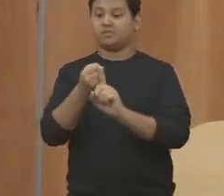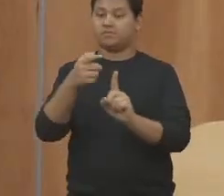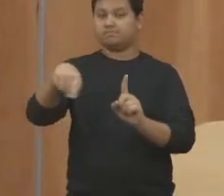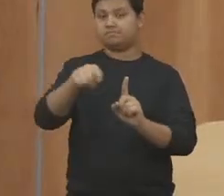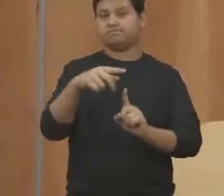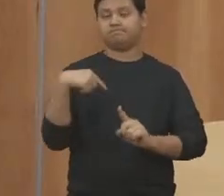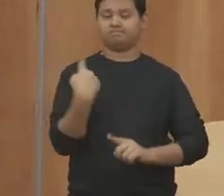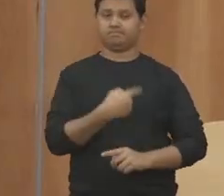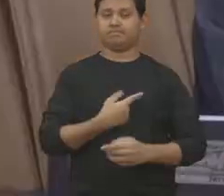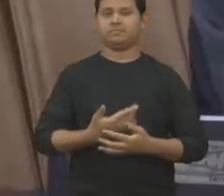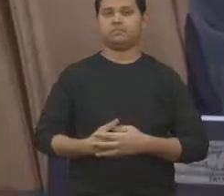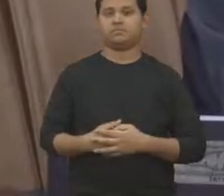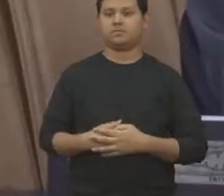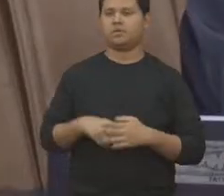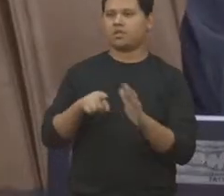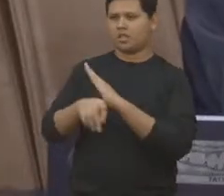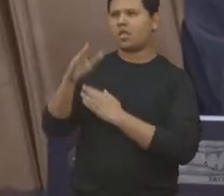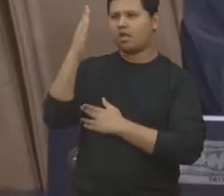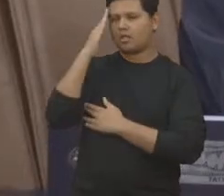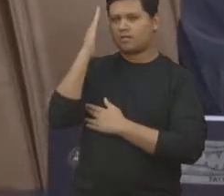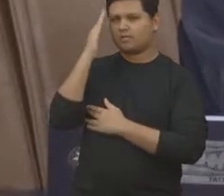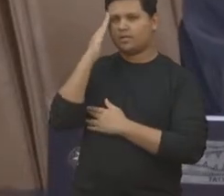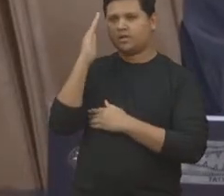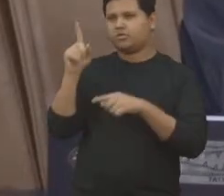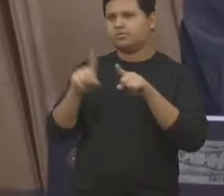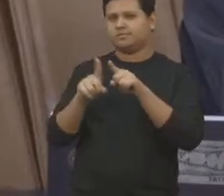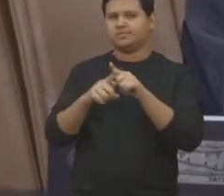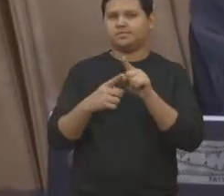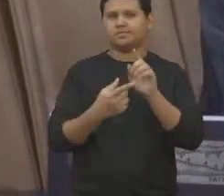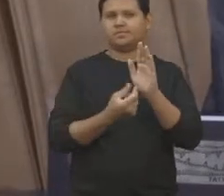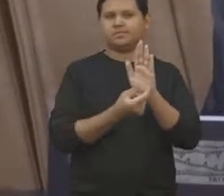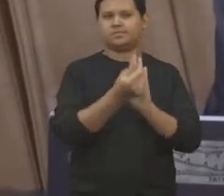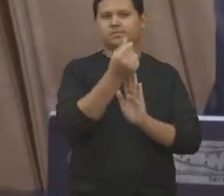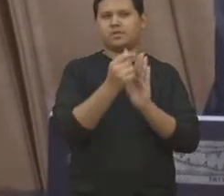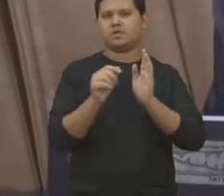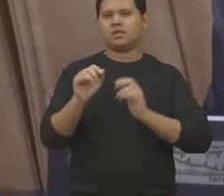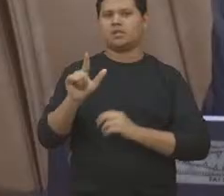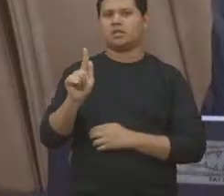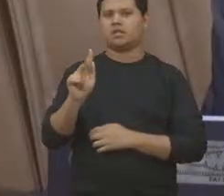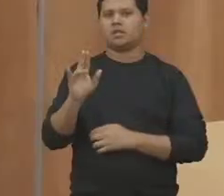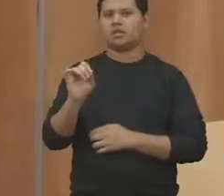gente. Você sabe qual foi a alíquota considerada para o IPTU nessa projeção?